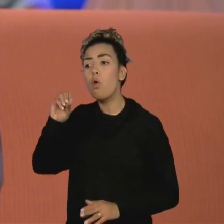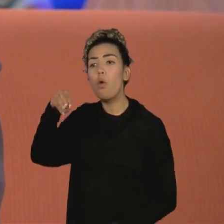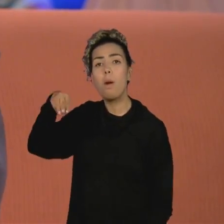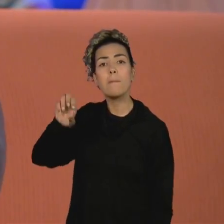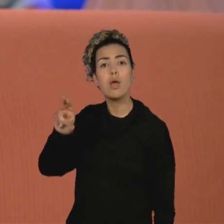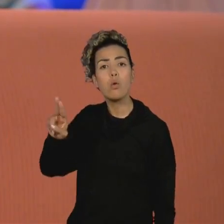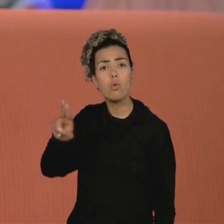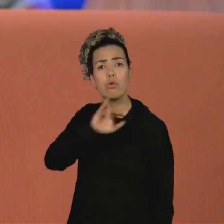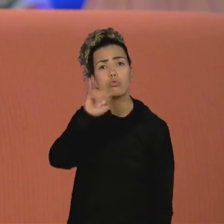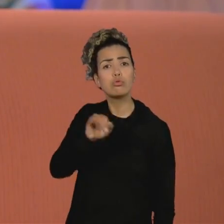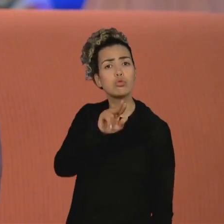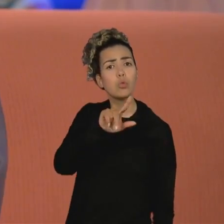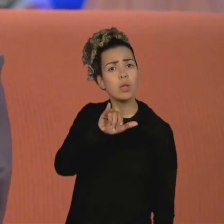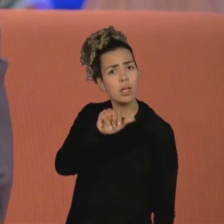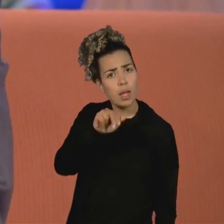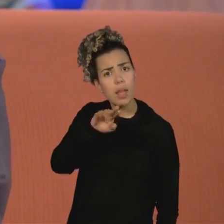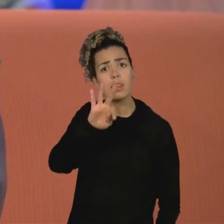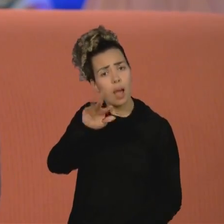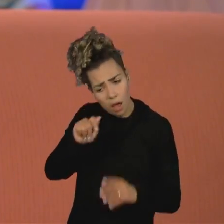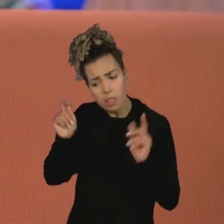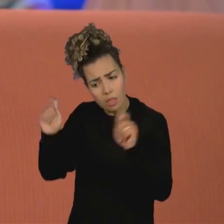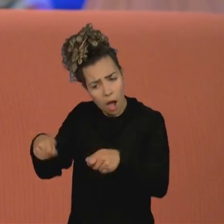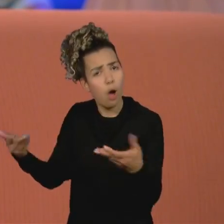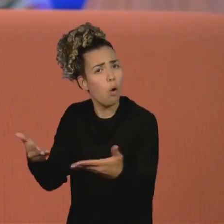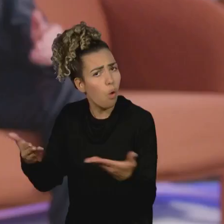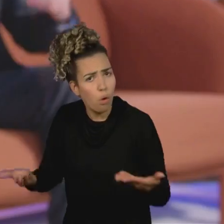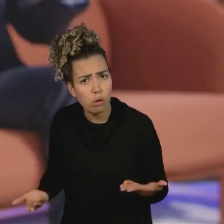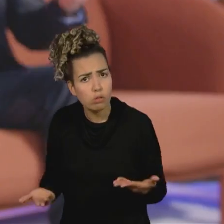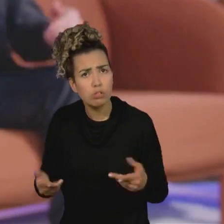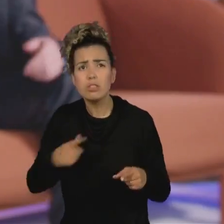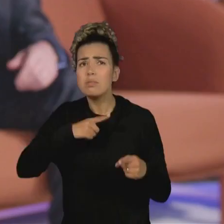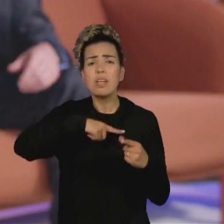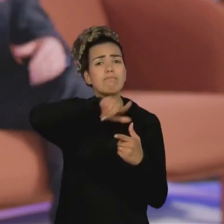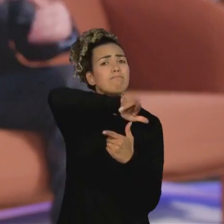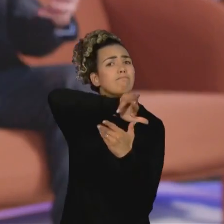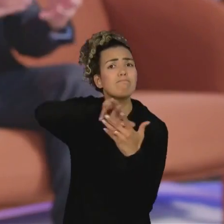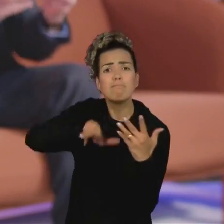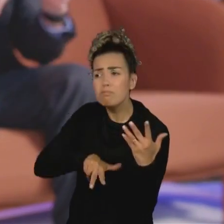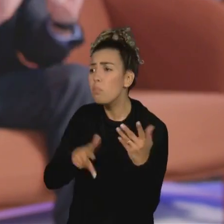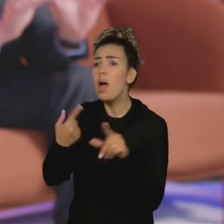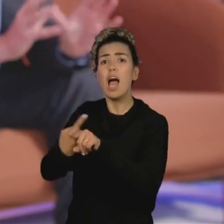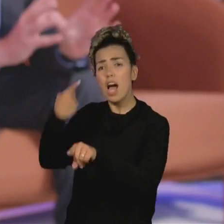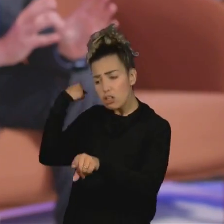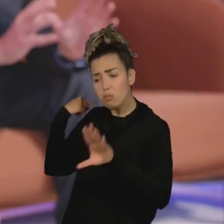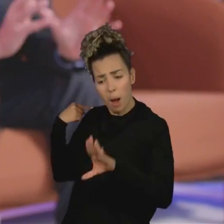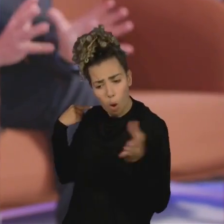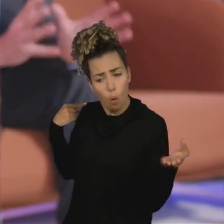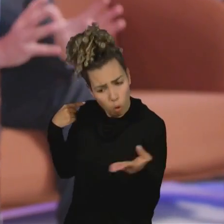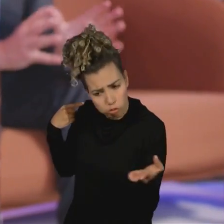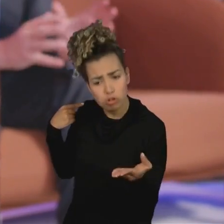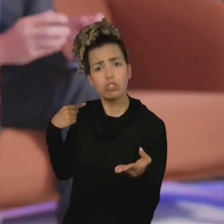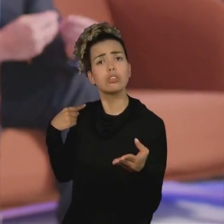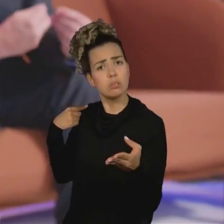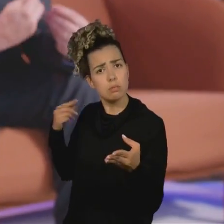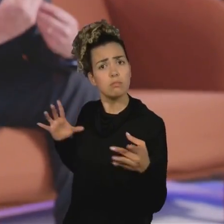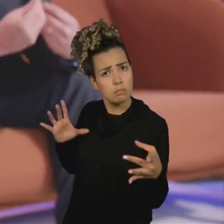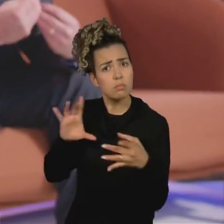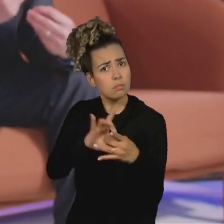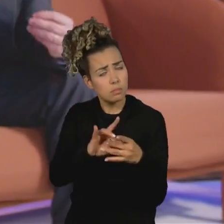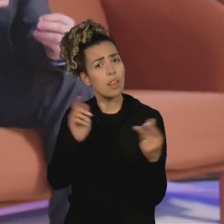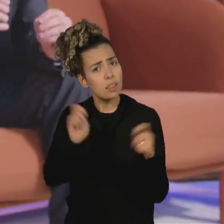ali, Hamlet é atual, Rei Lear é atual, Macbeth, que amanhã é atual, e fazer com que as